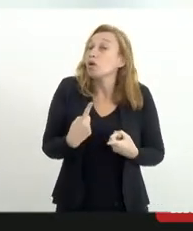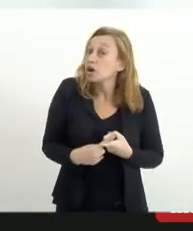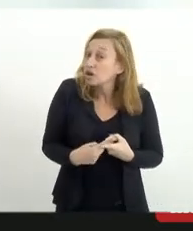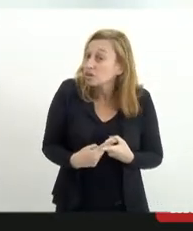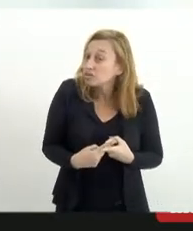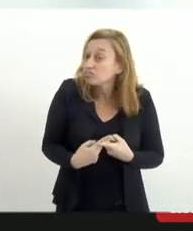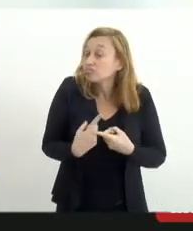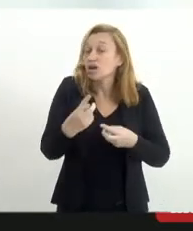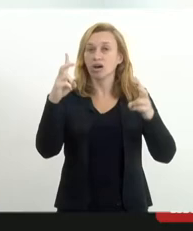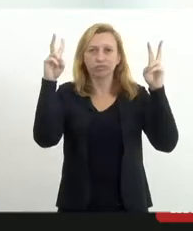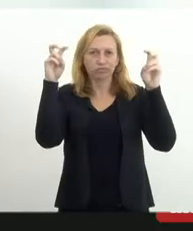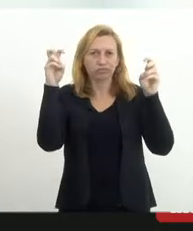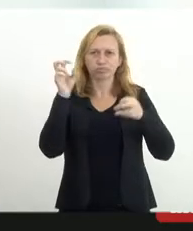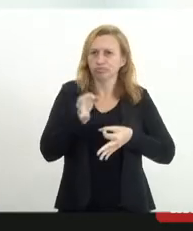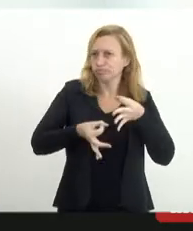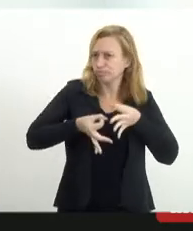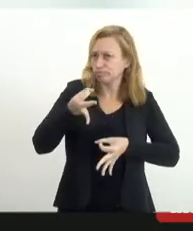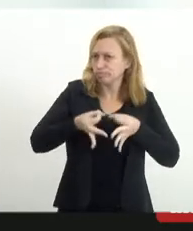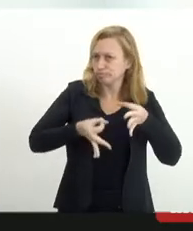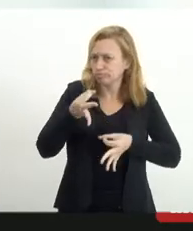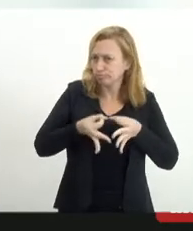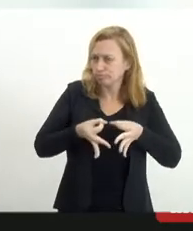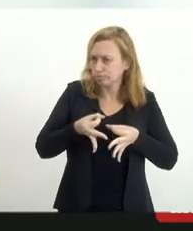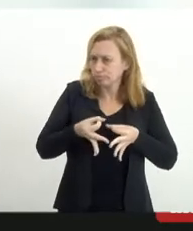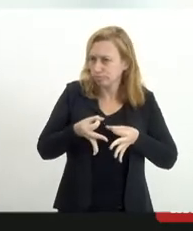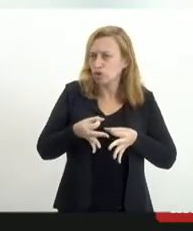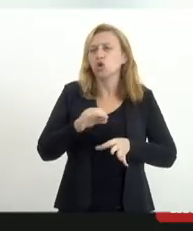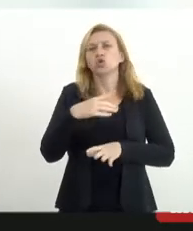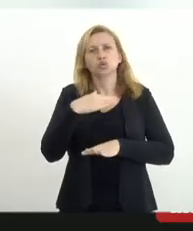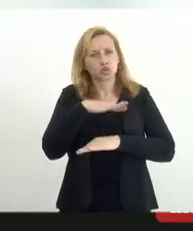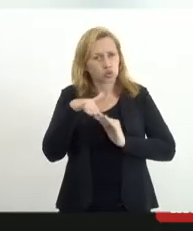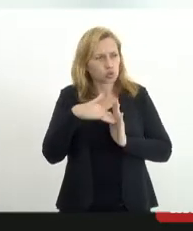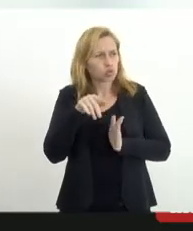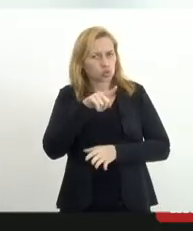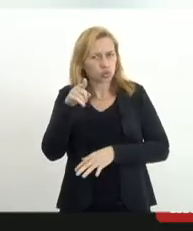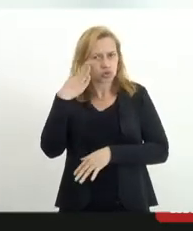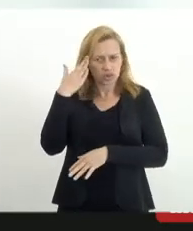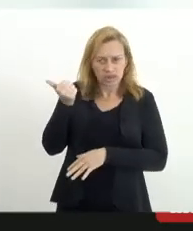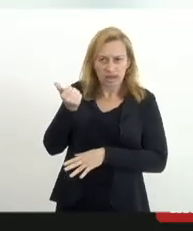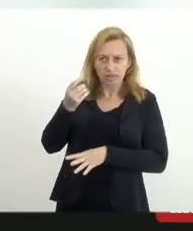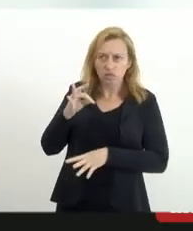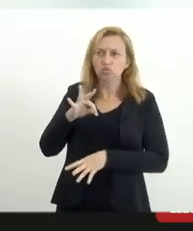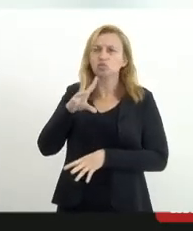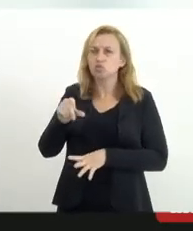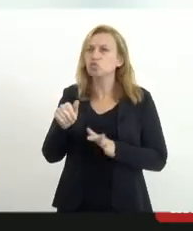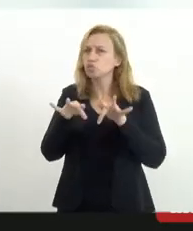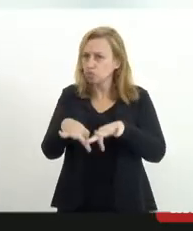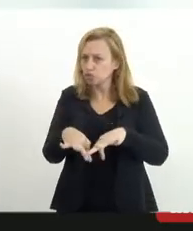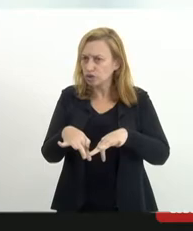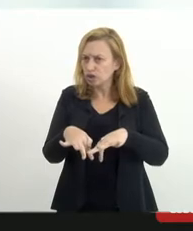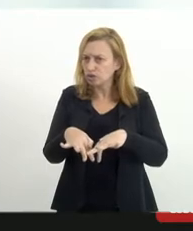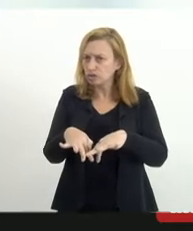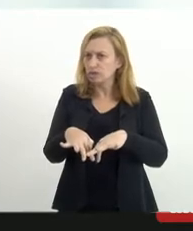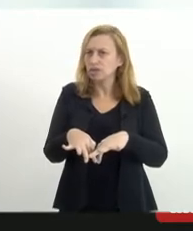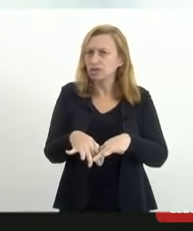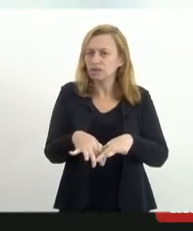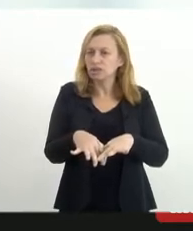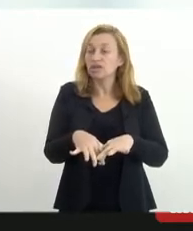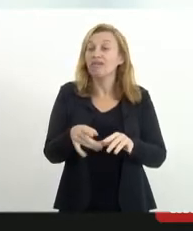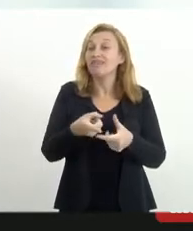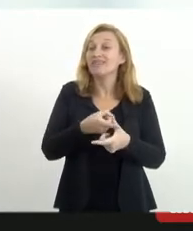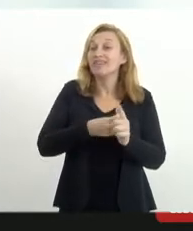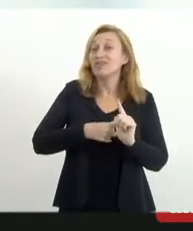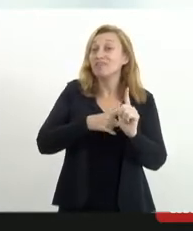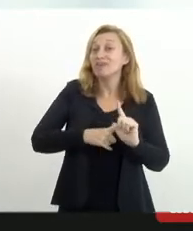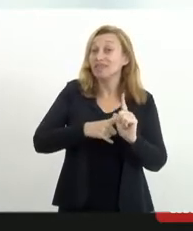Porque tese jurídica, como todos sabem, no final de tudo, vai ficar na